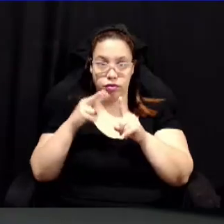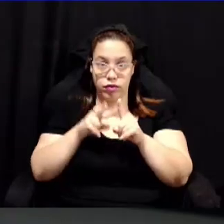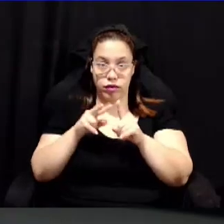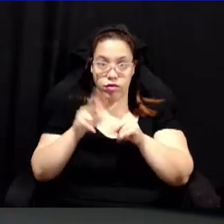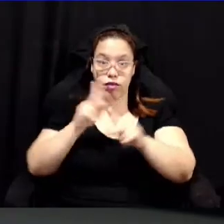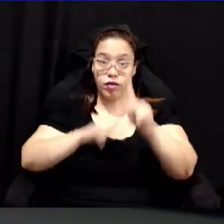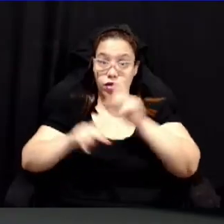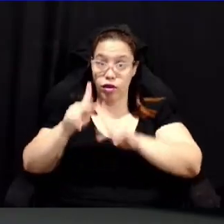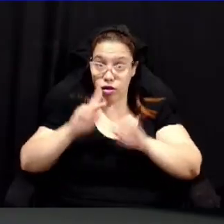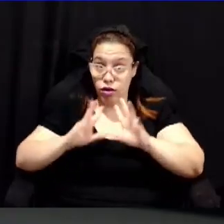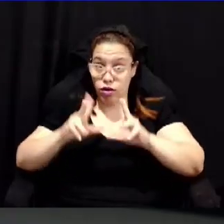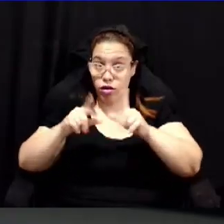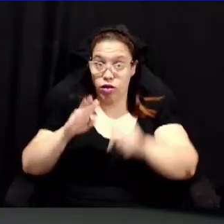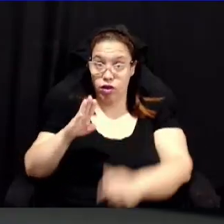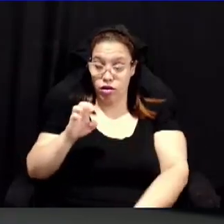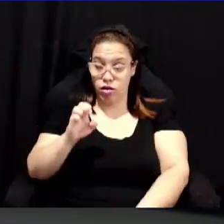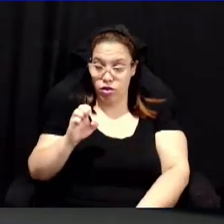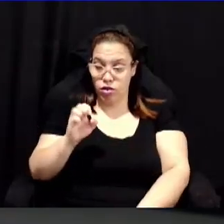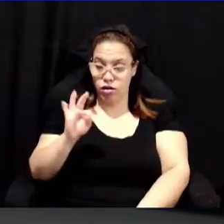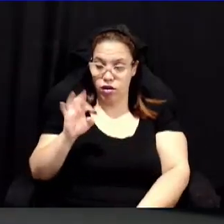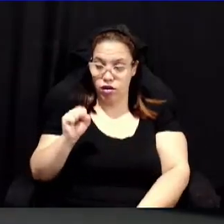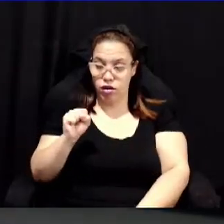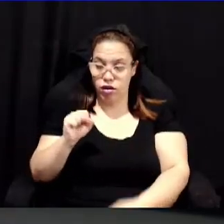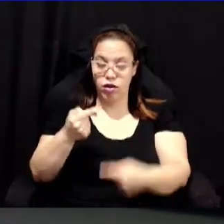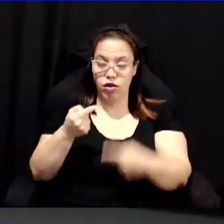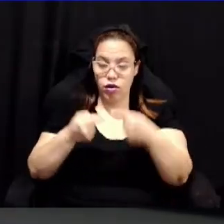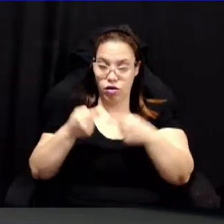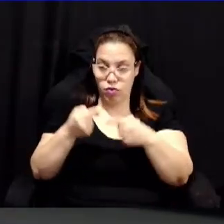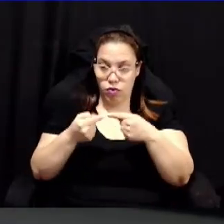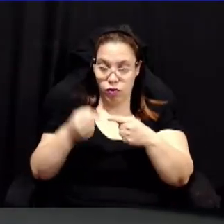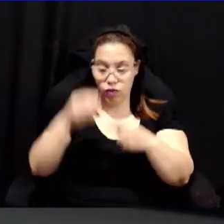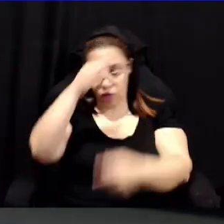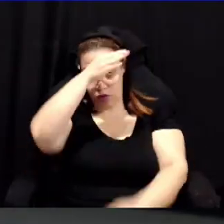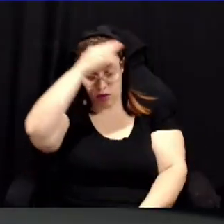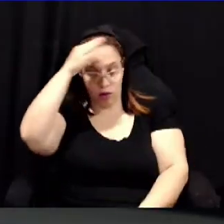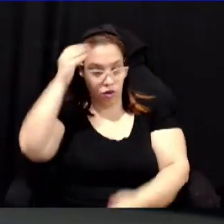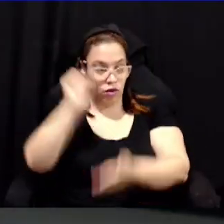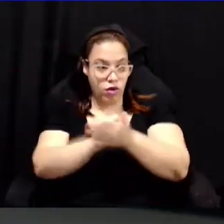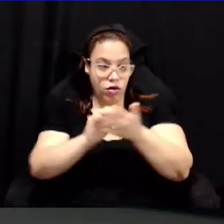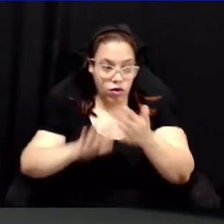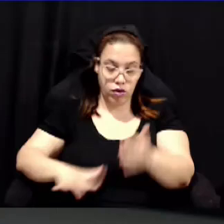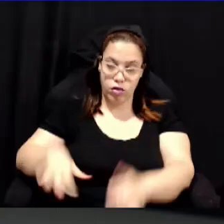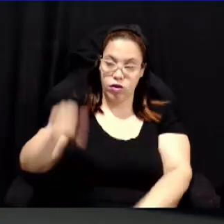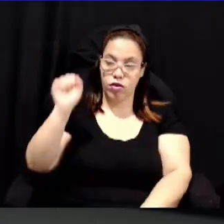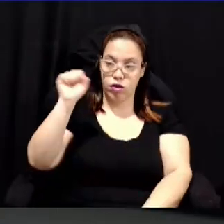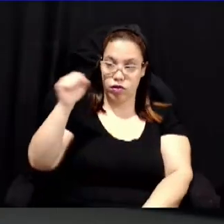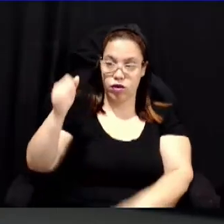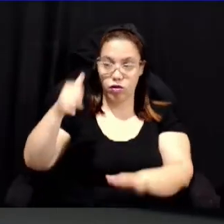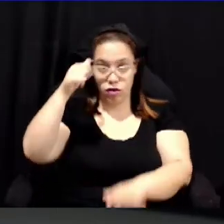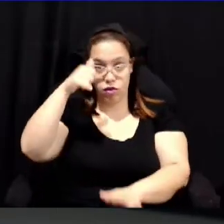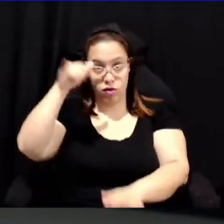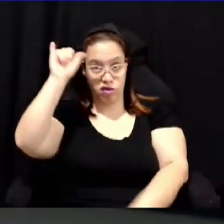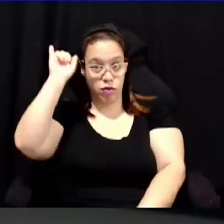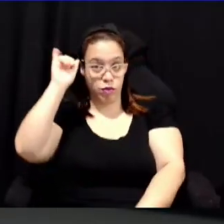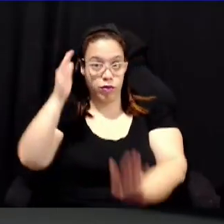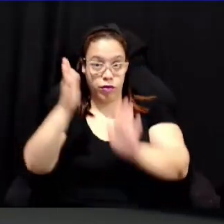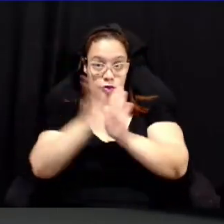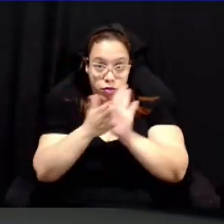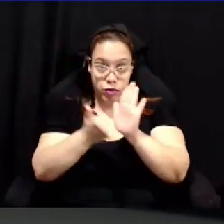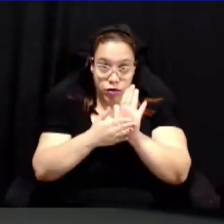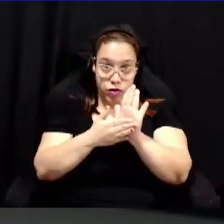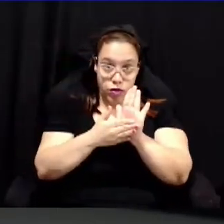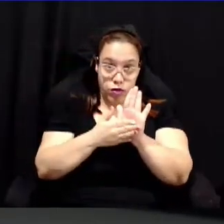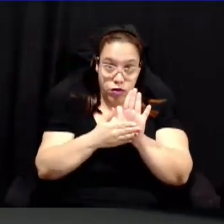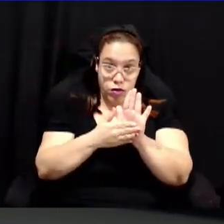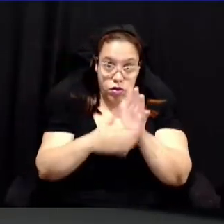que bet é uma relação de consumo, é uma atividade que sim, está prevista e está coberta pelo Código de Defesa do